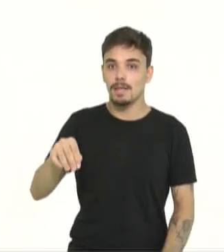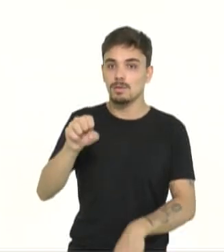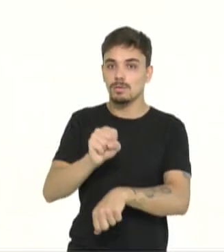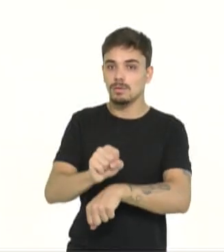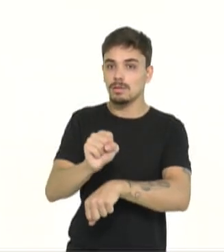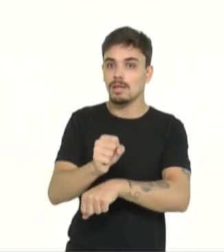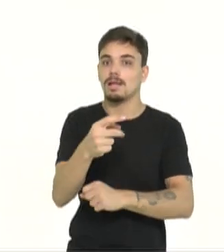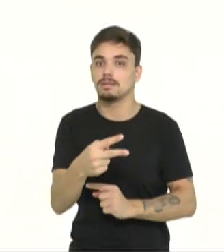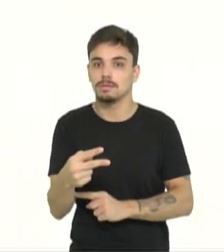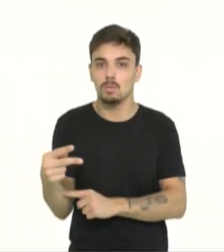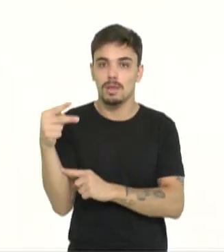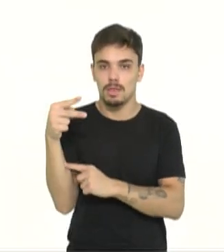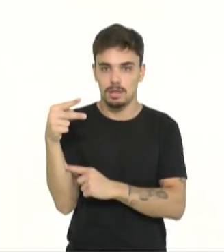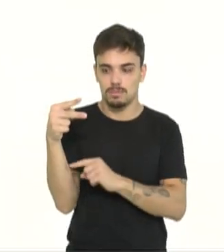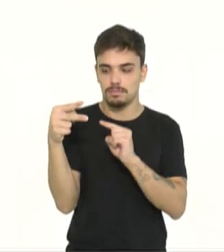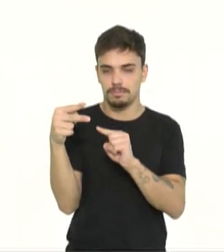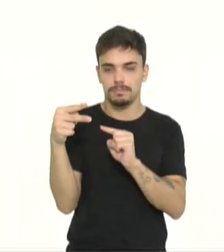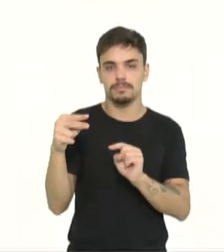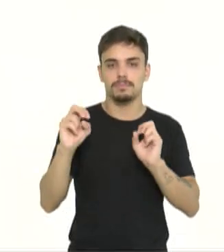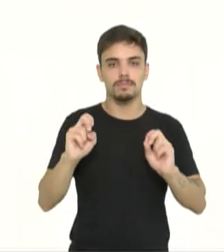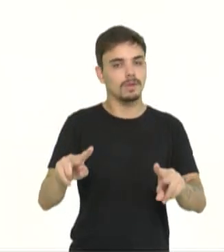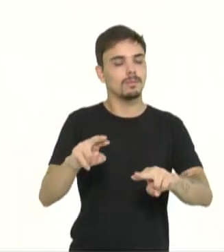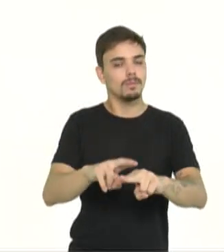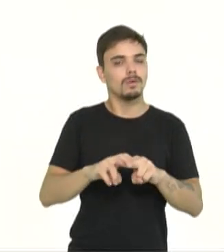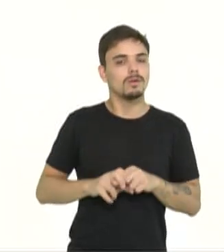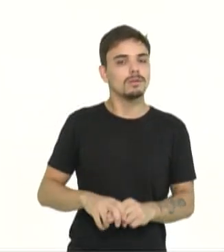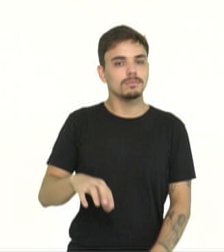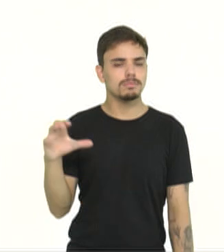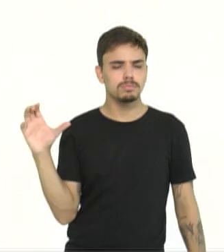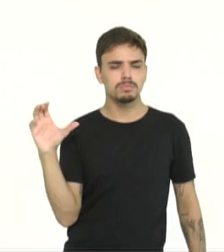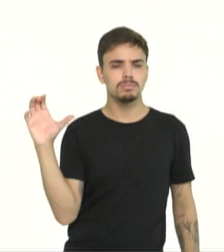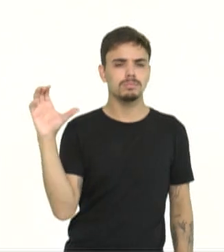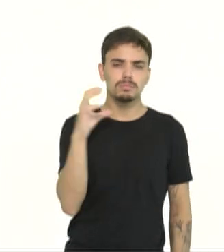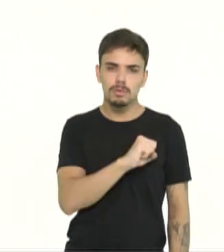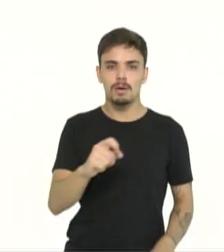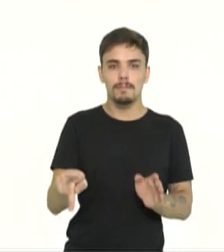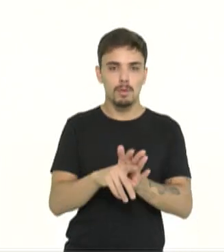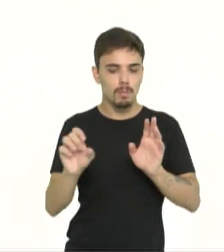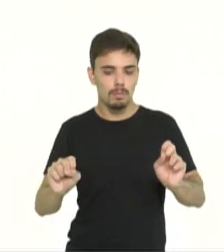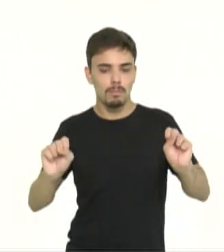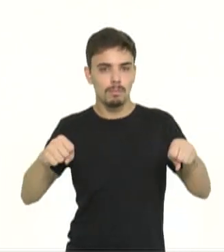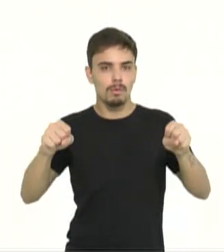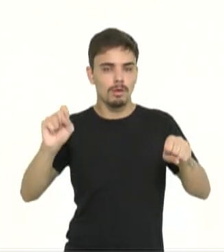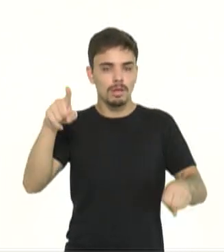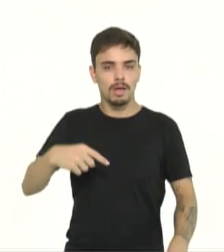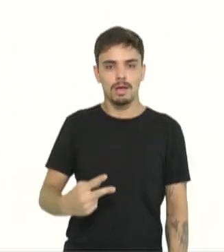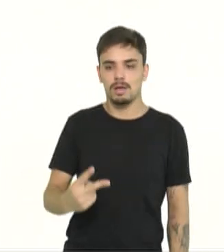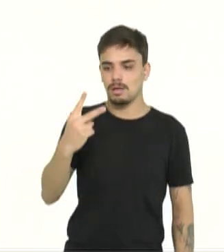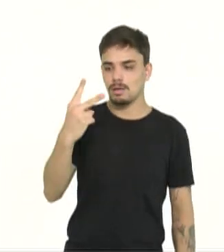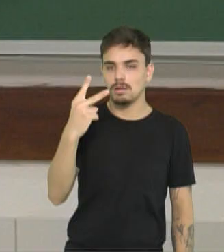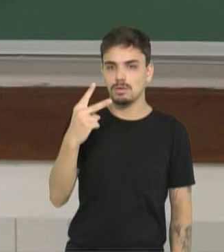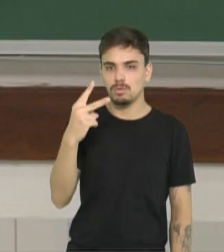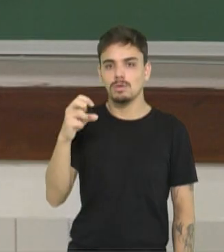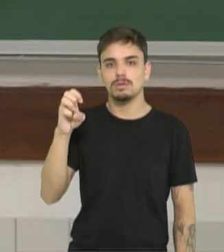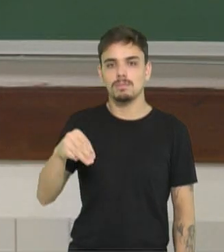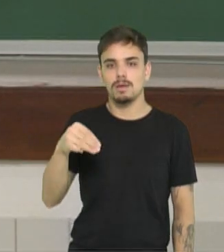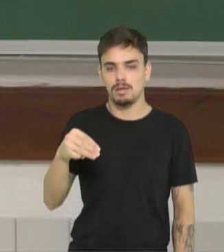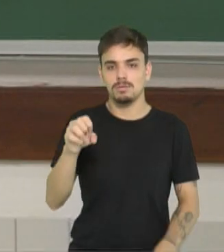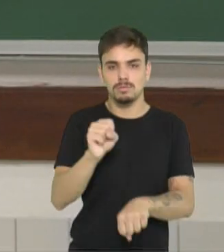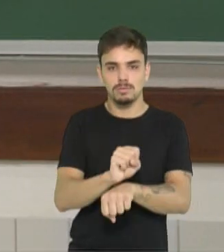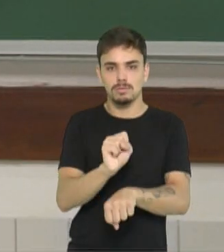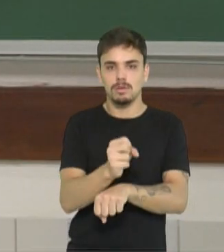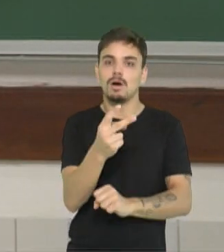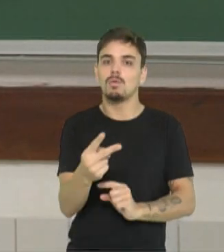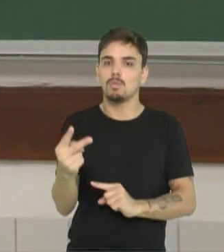segundo ao quadrado, ok? Então, a aceleração dessa moto foi de 2 metros por segundo ao